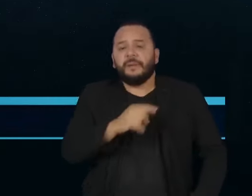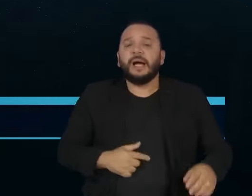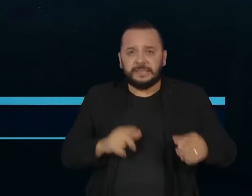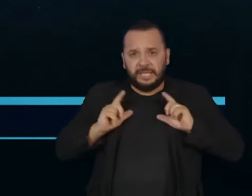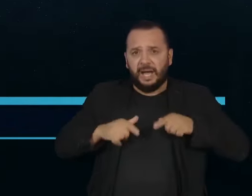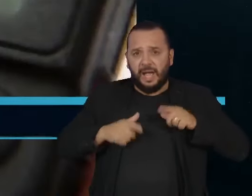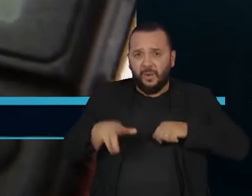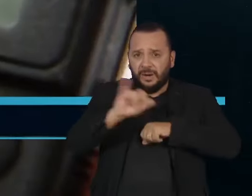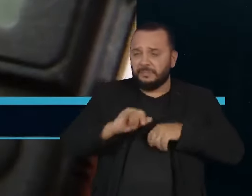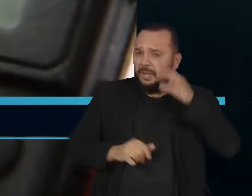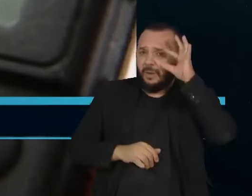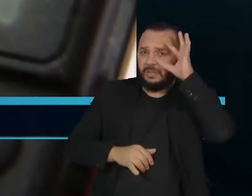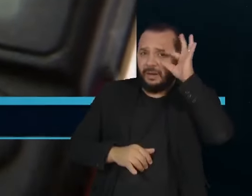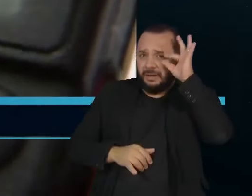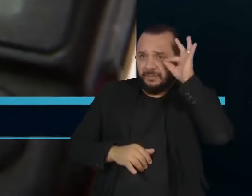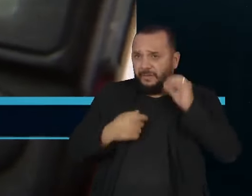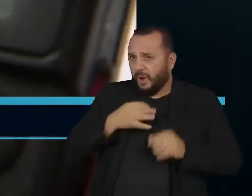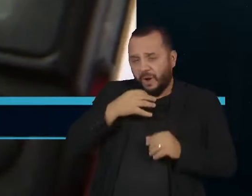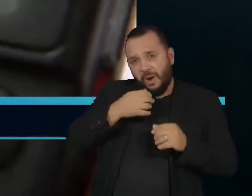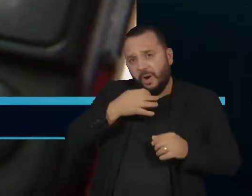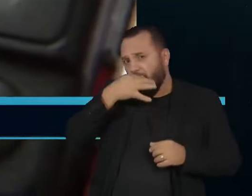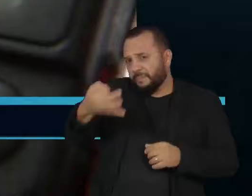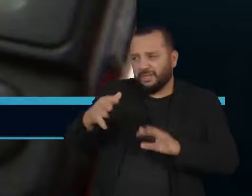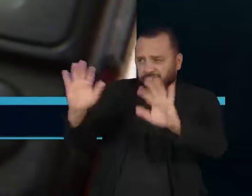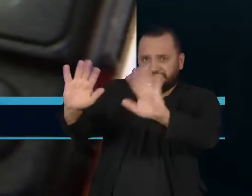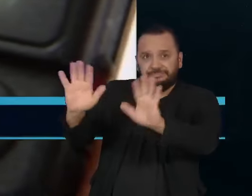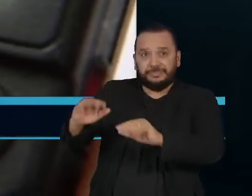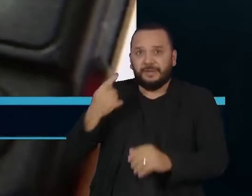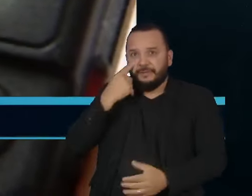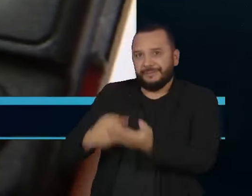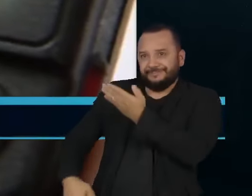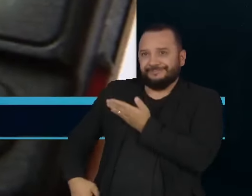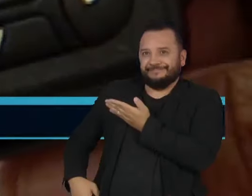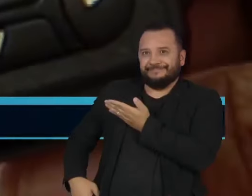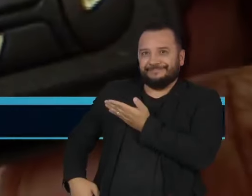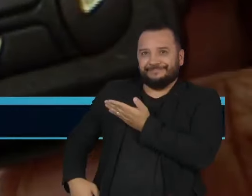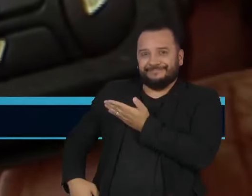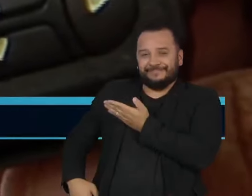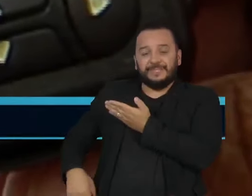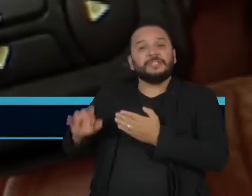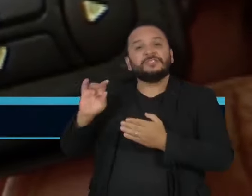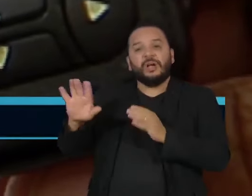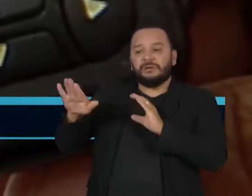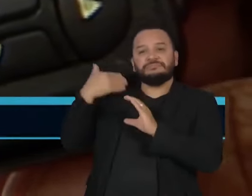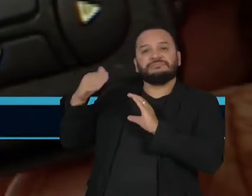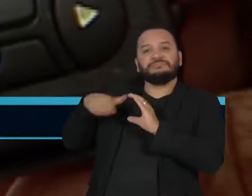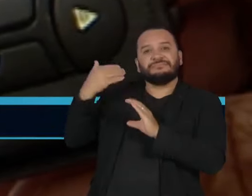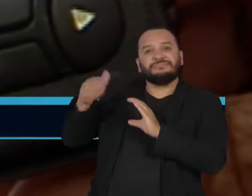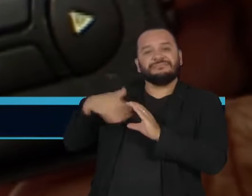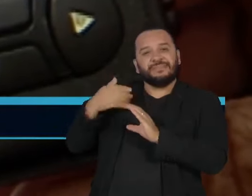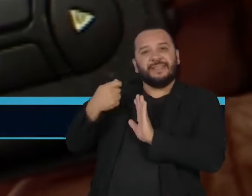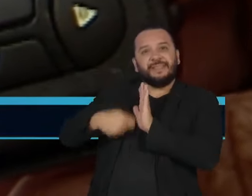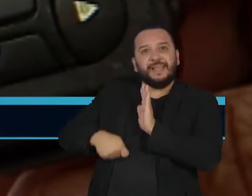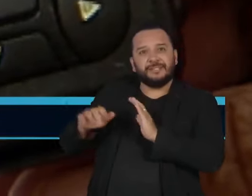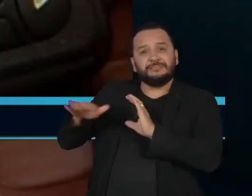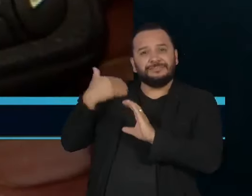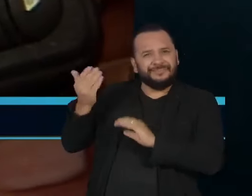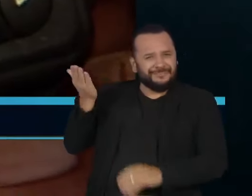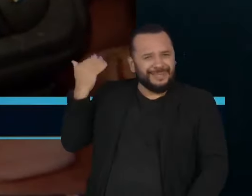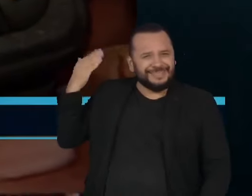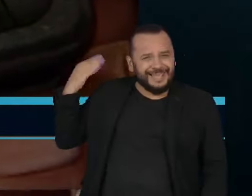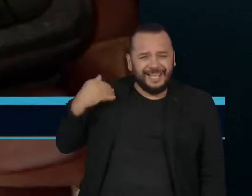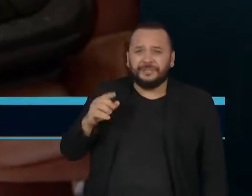comentar o episódio. Os pagers são dispositivos eletrônicos que recebem alertas e mensagens de texto. Foram muito populares